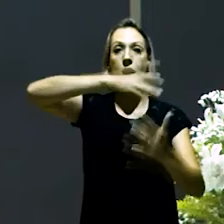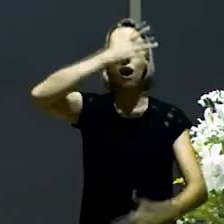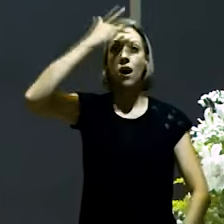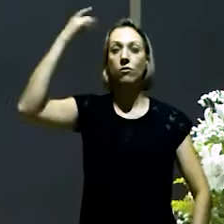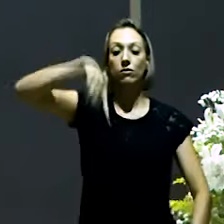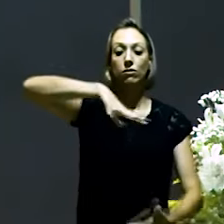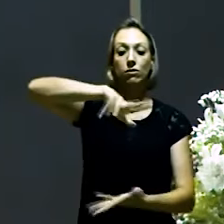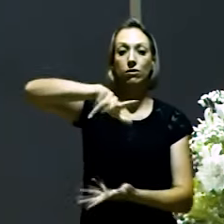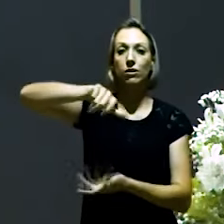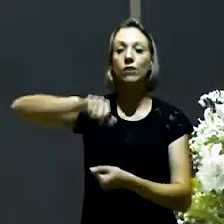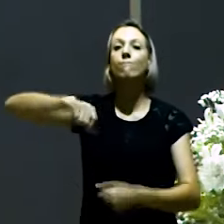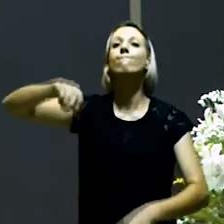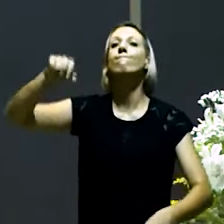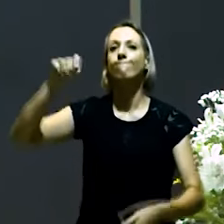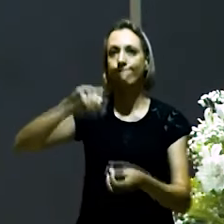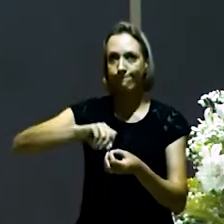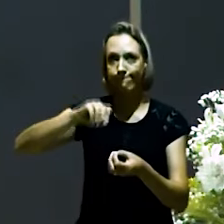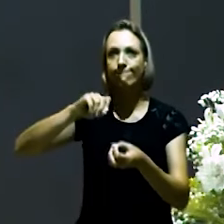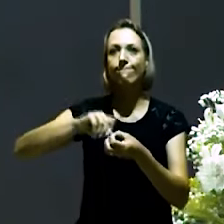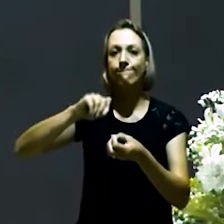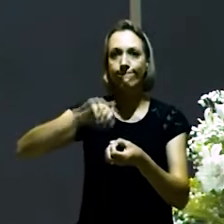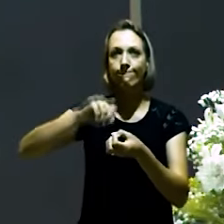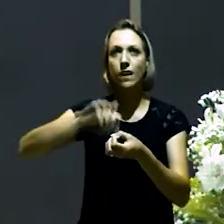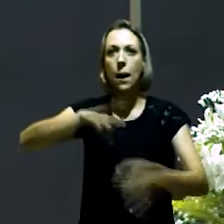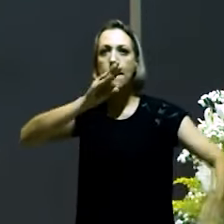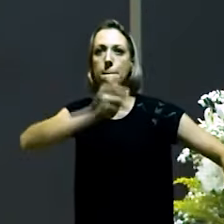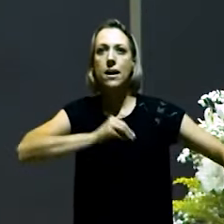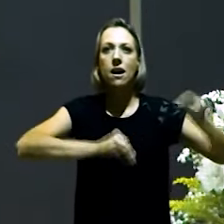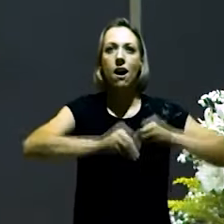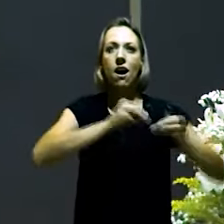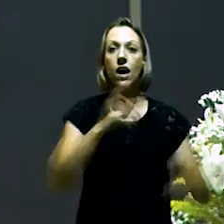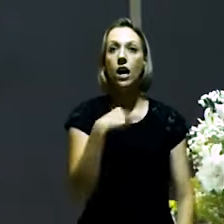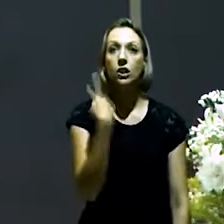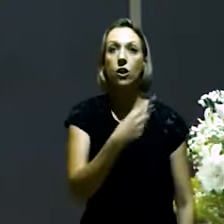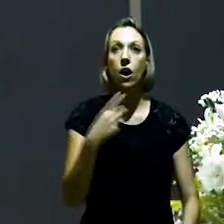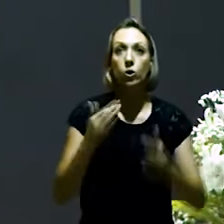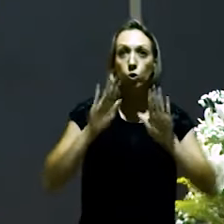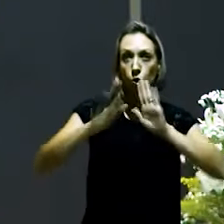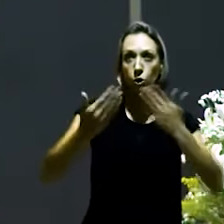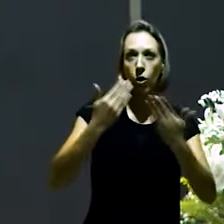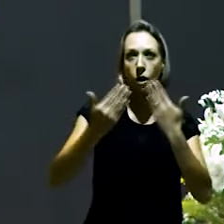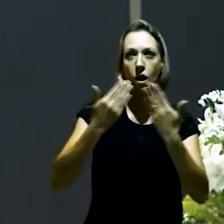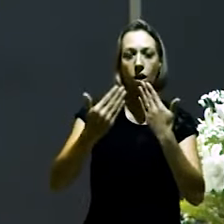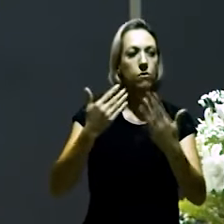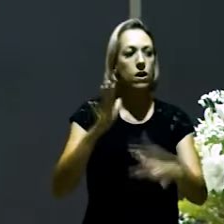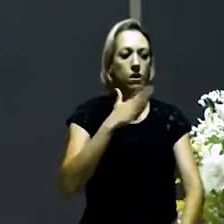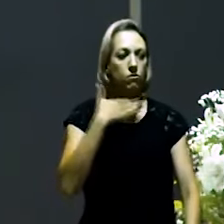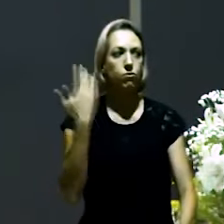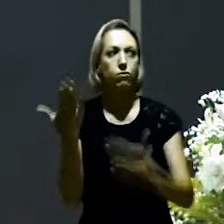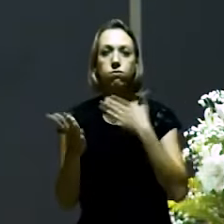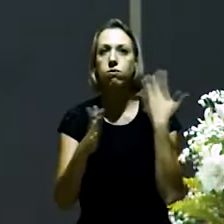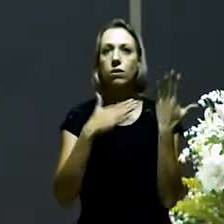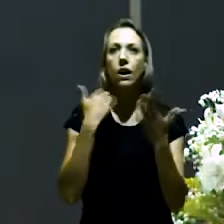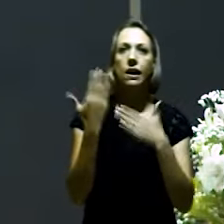ele foi condenado à morte. E por isso Paulo diz que nós estávamos mortos. Nós éramos os